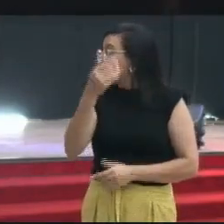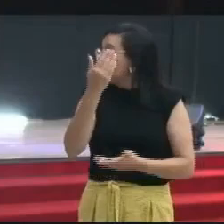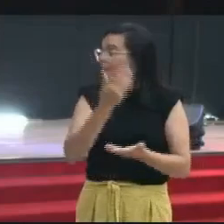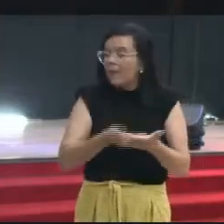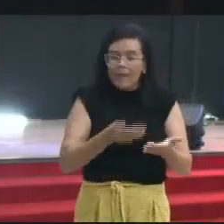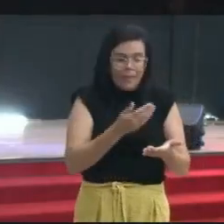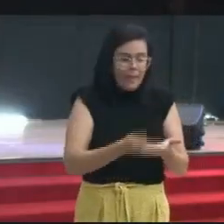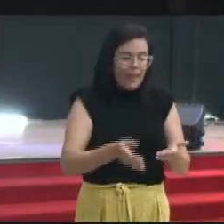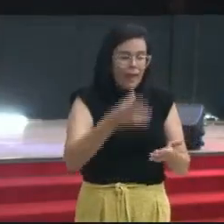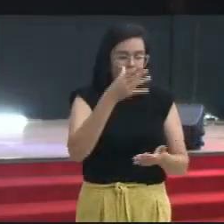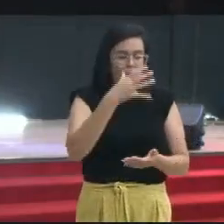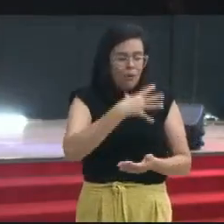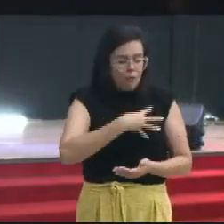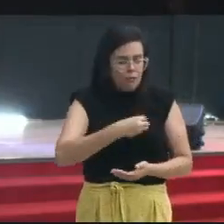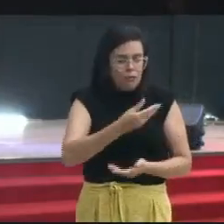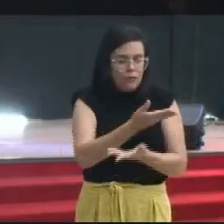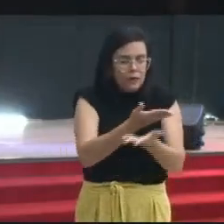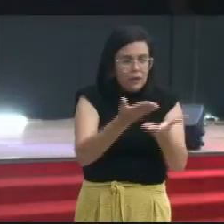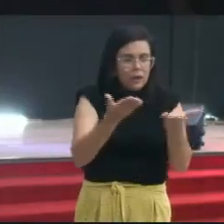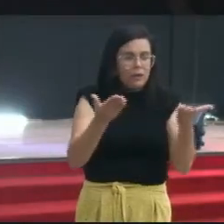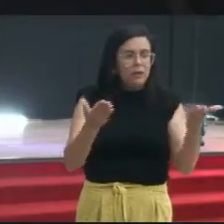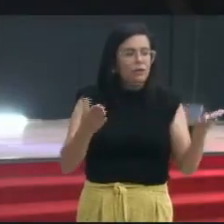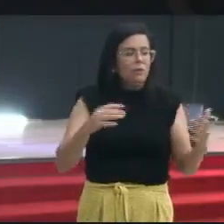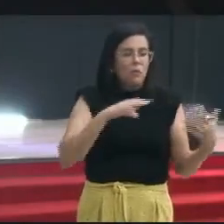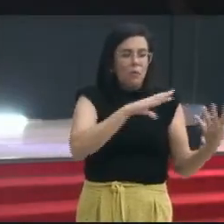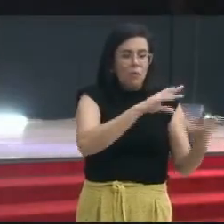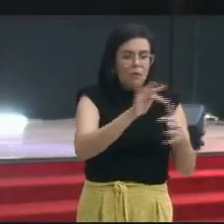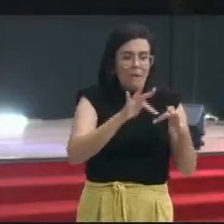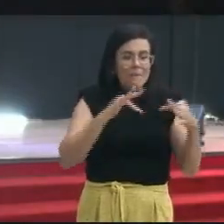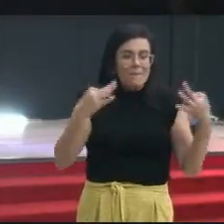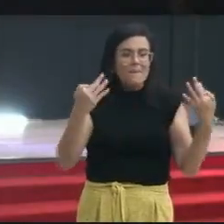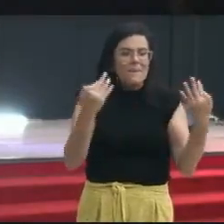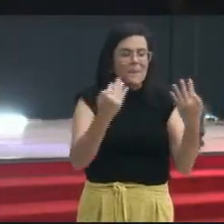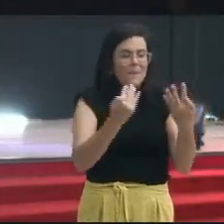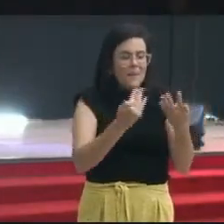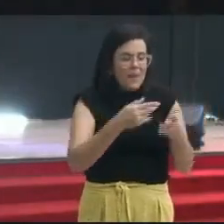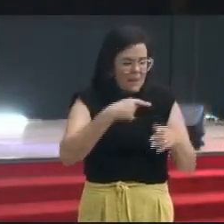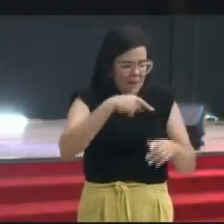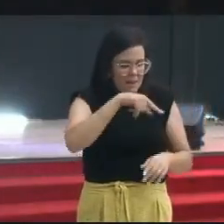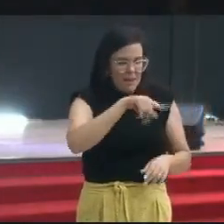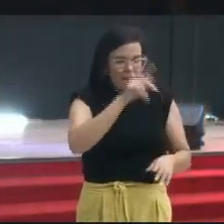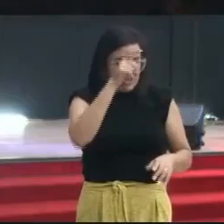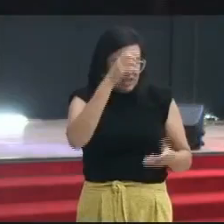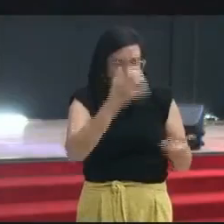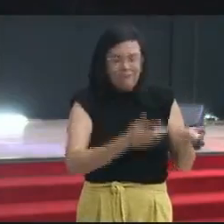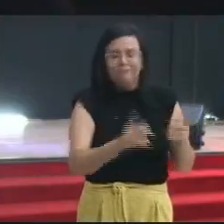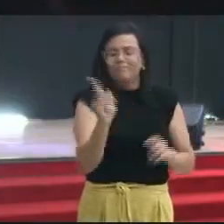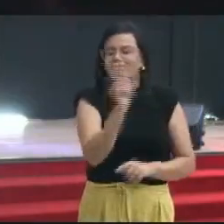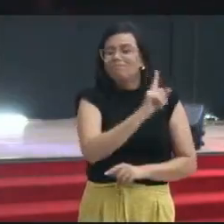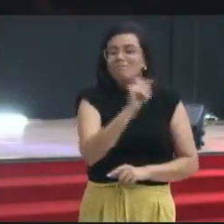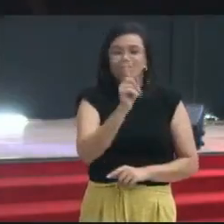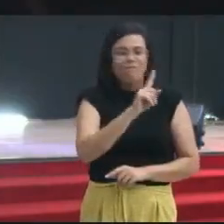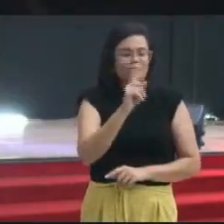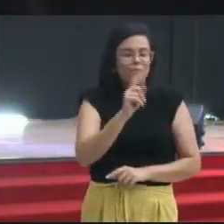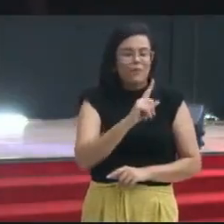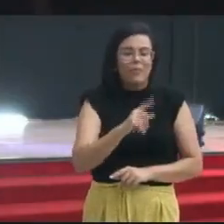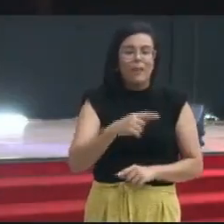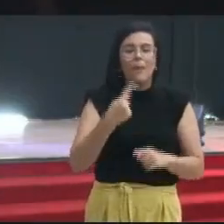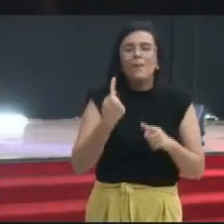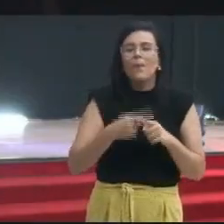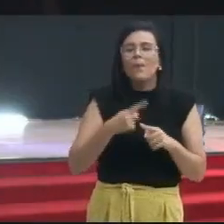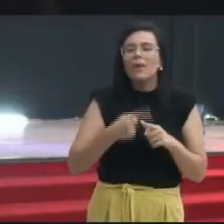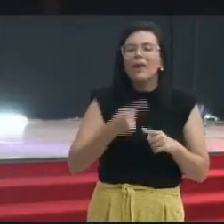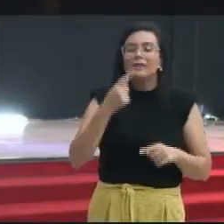para o mundo. Você não vai perder a sua família para o diabo. Você não vai perder a sua casa para o inimigo, porque